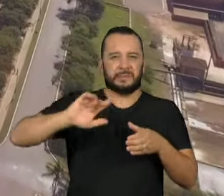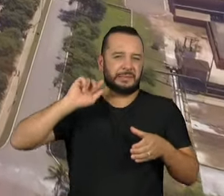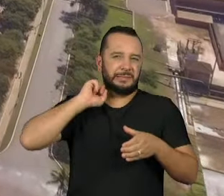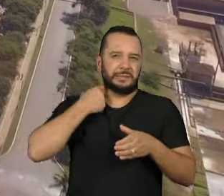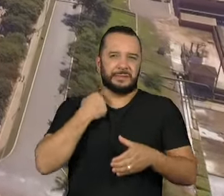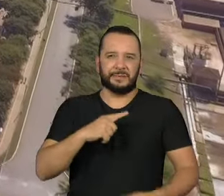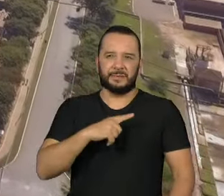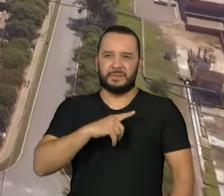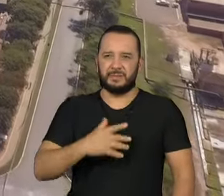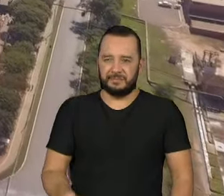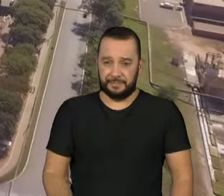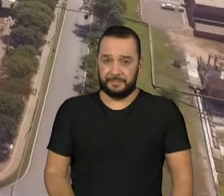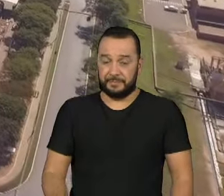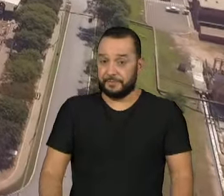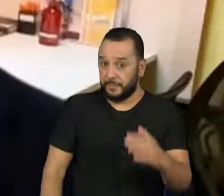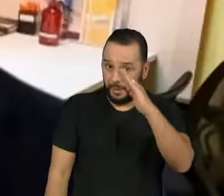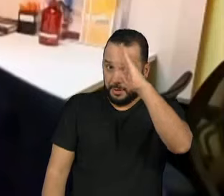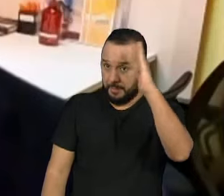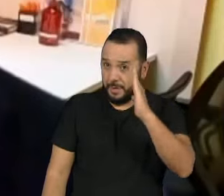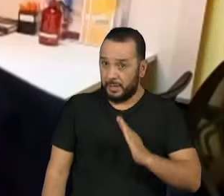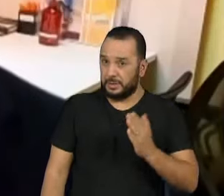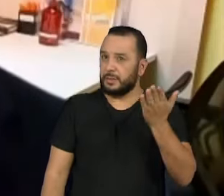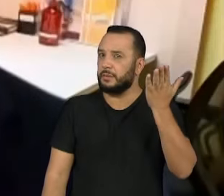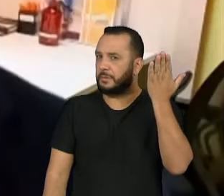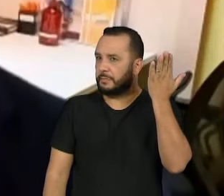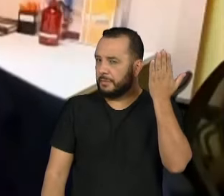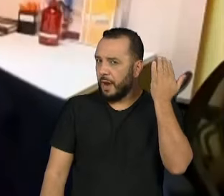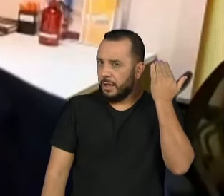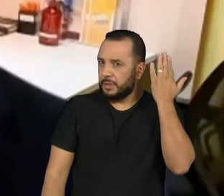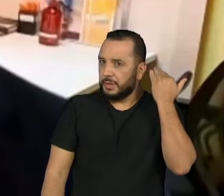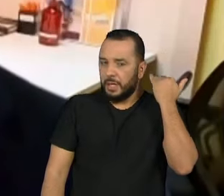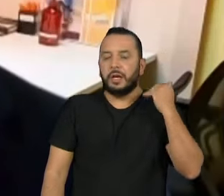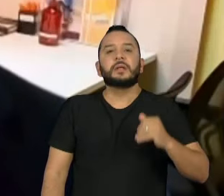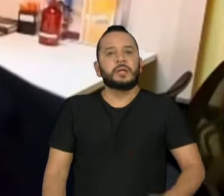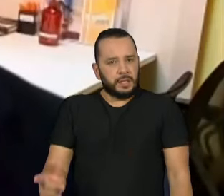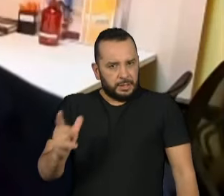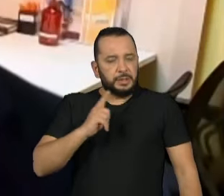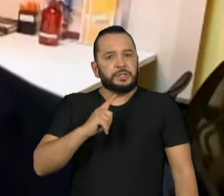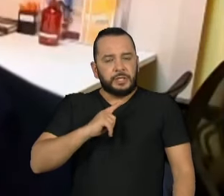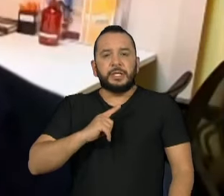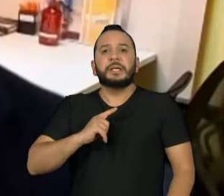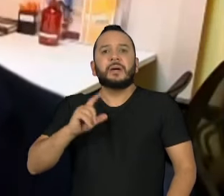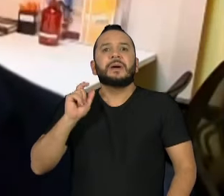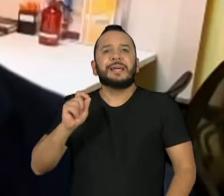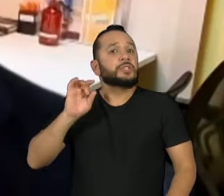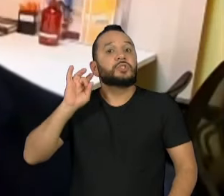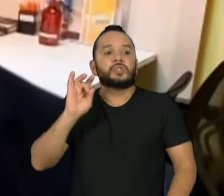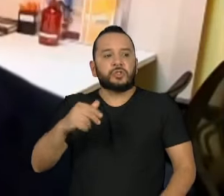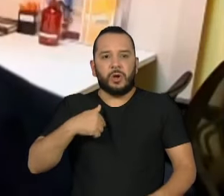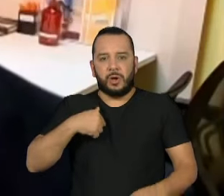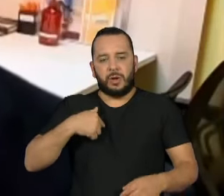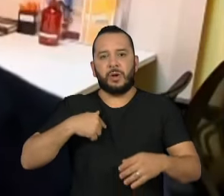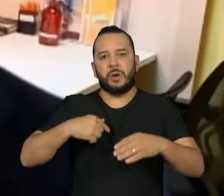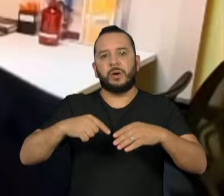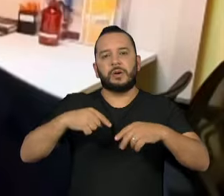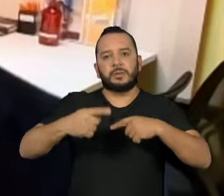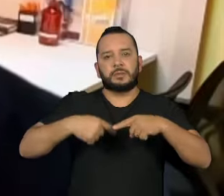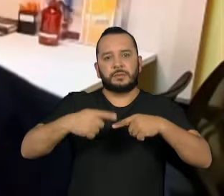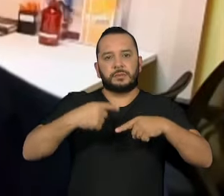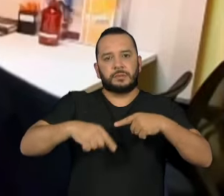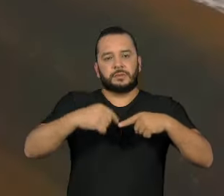O Brasil, no passado, foi muito dependente apenas de grandes hidrelétricas que precisam de chuva na hora certa,